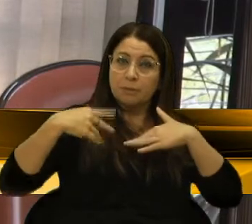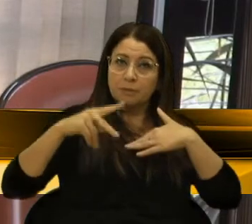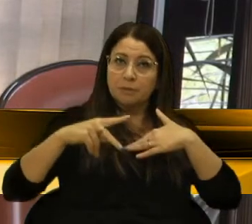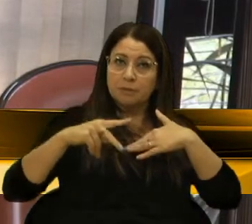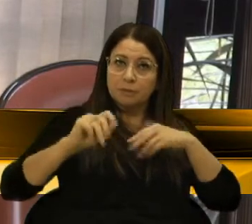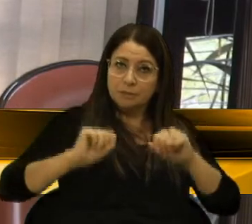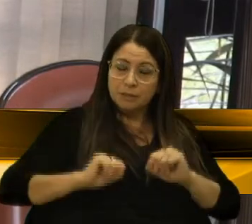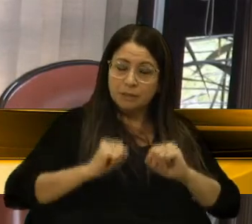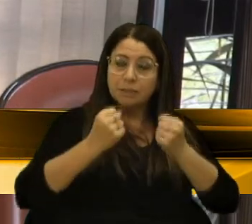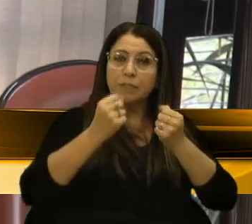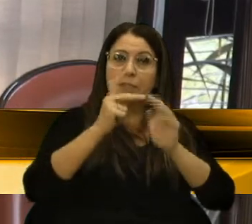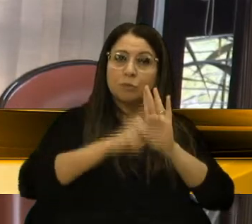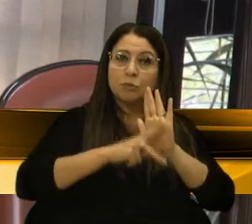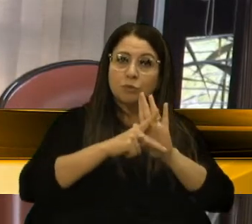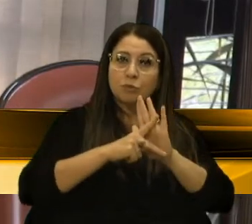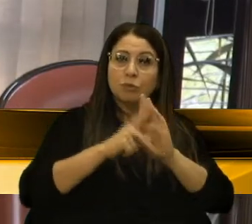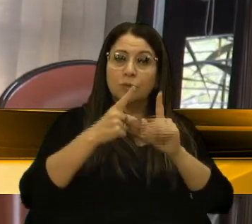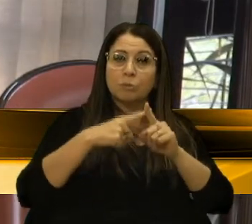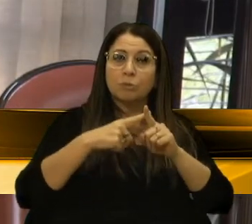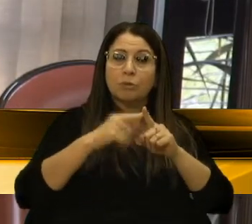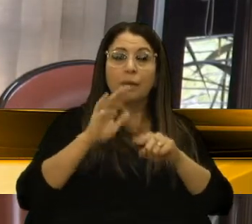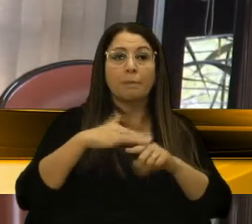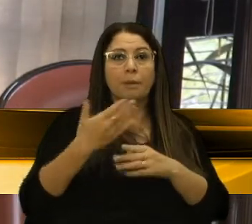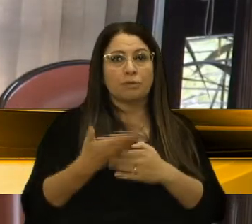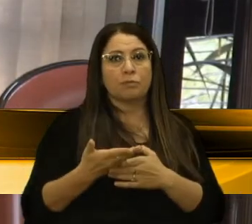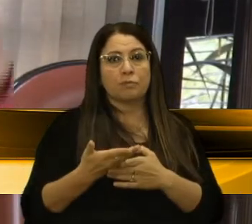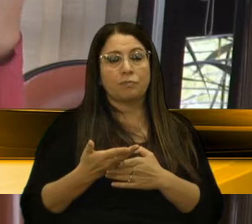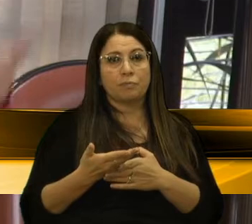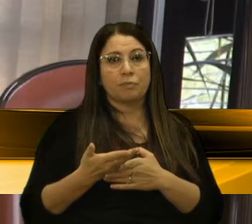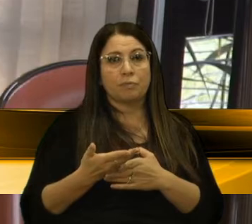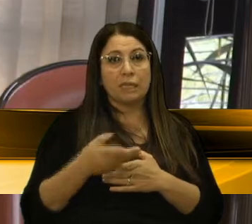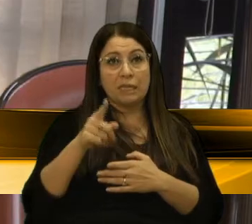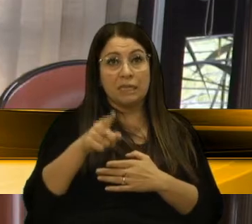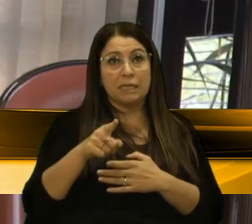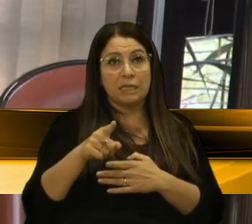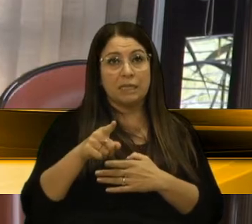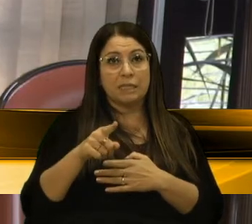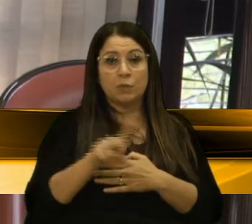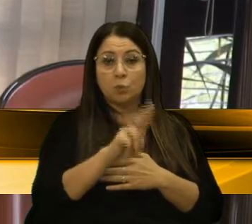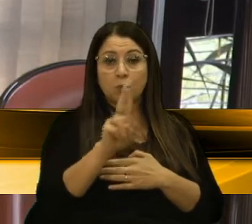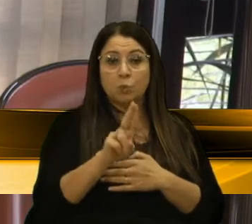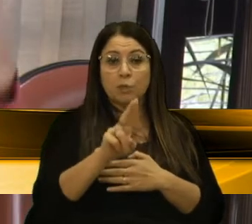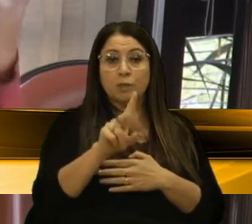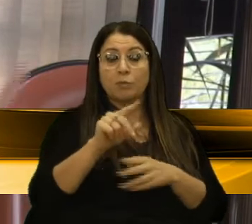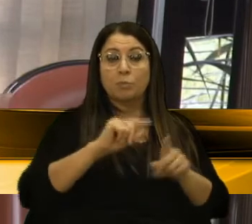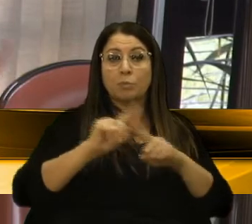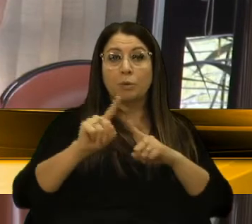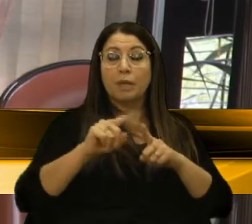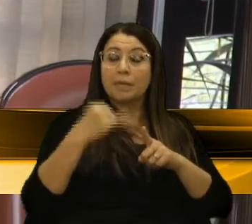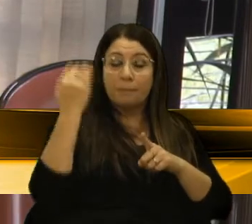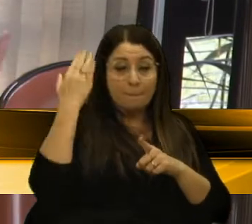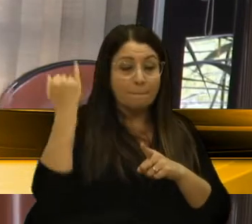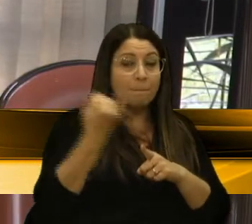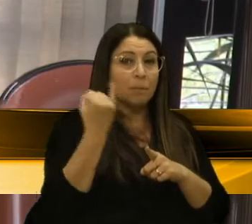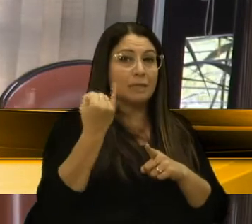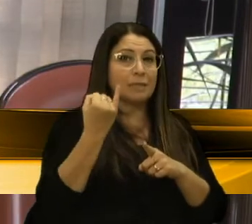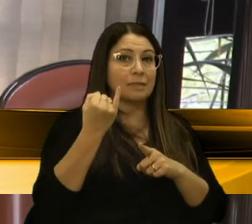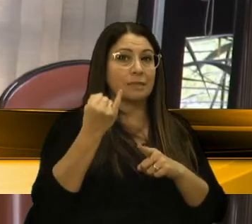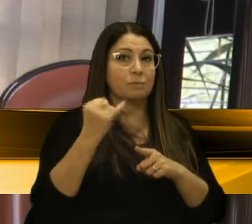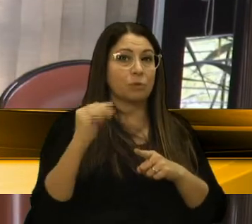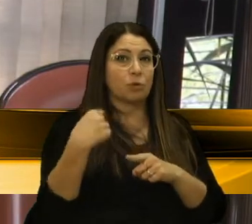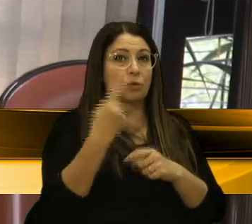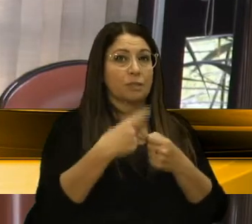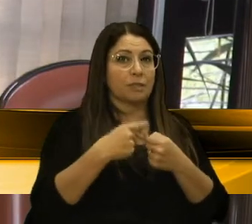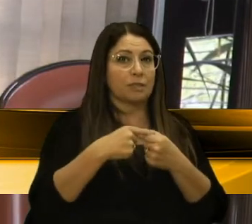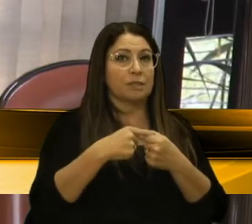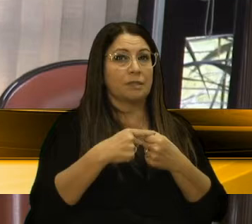desse projeto, porque, para além de eles estarem ocupando a orquestra, eles sabem a importância da orquestra para a nossa cidade e